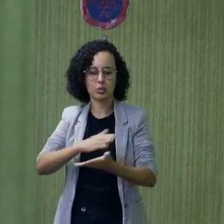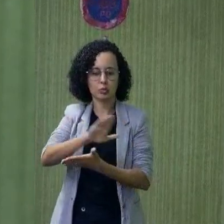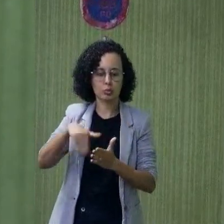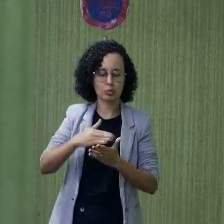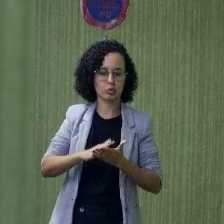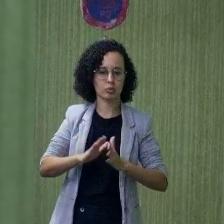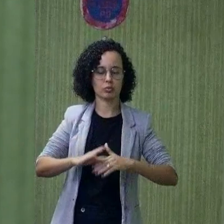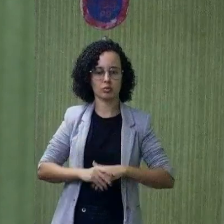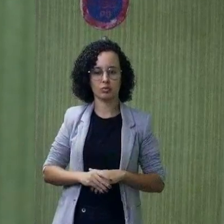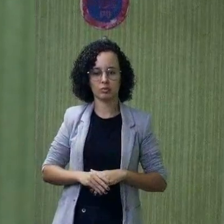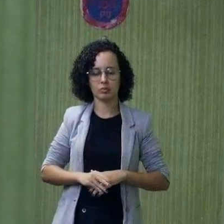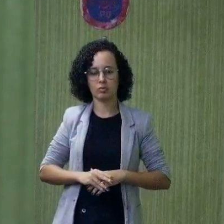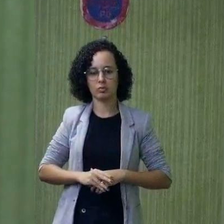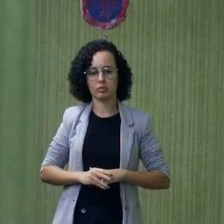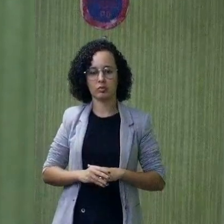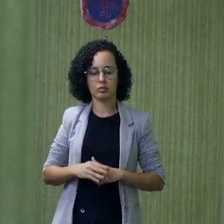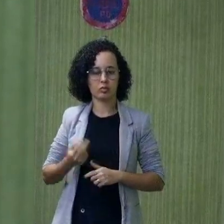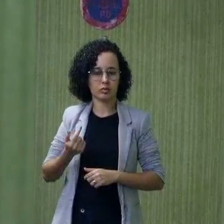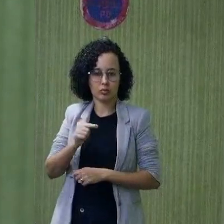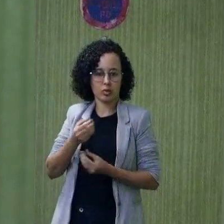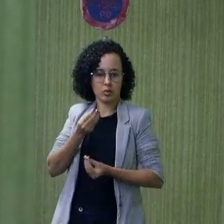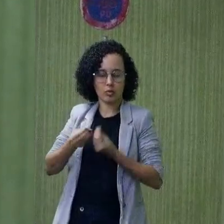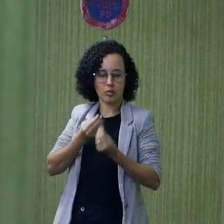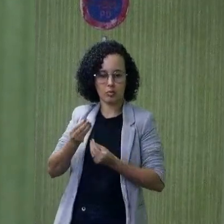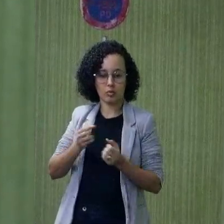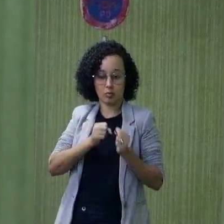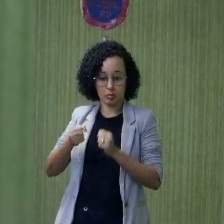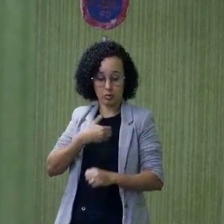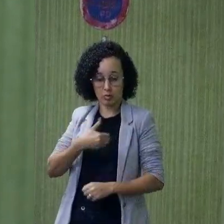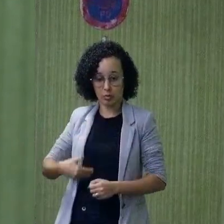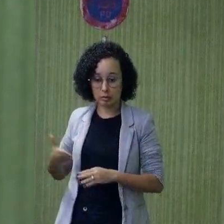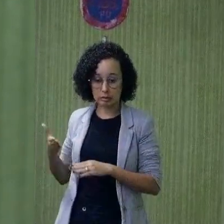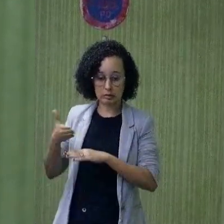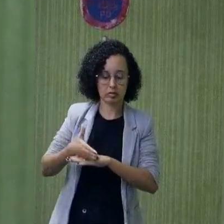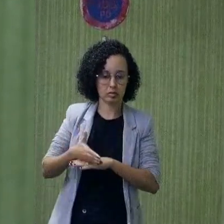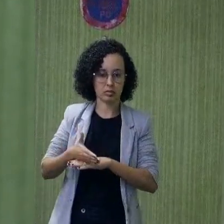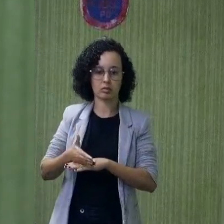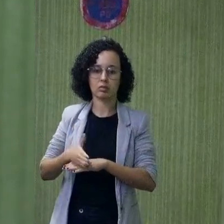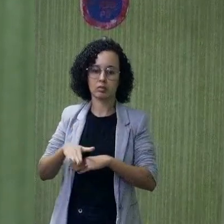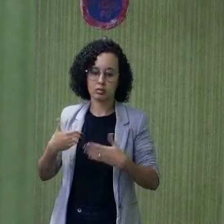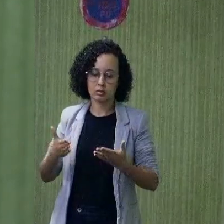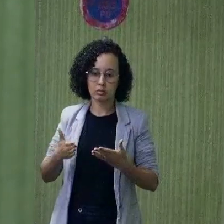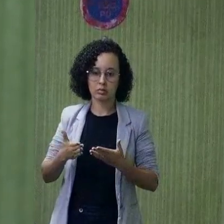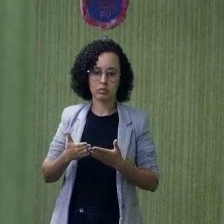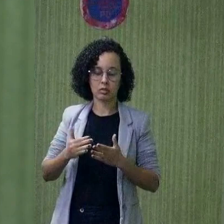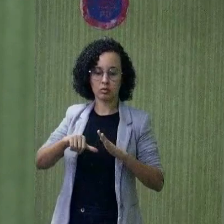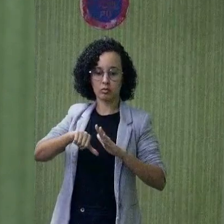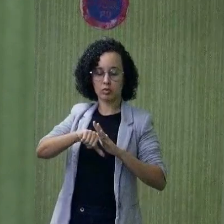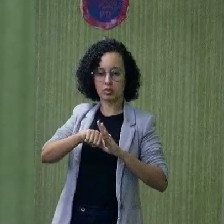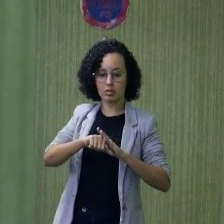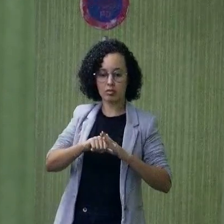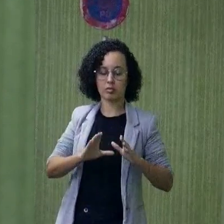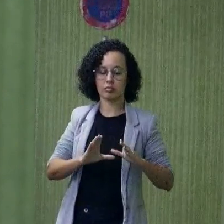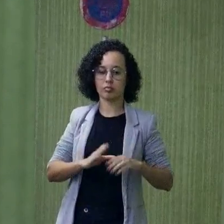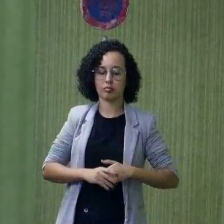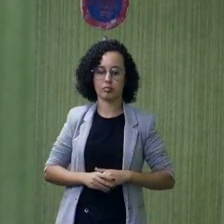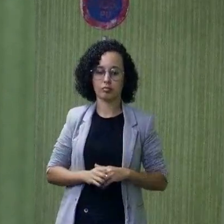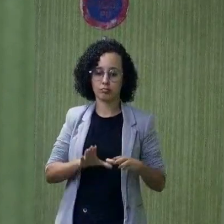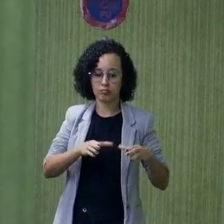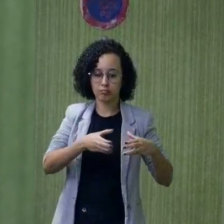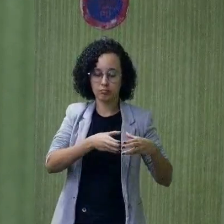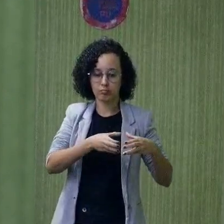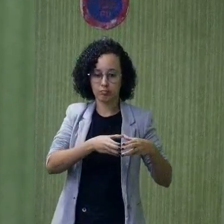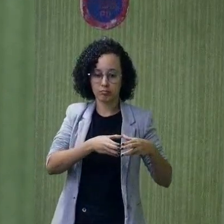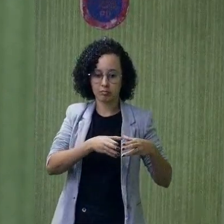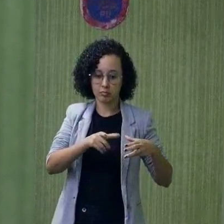como o poder público entrar ali nem estar ali então prevaleceu a o que eles queriam